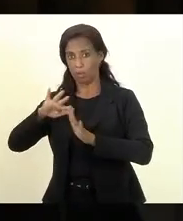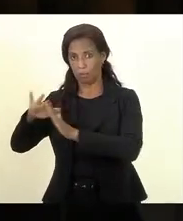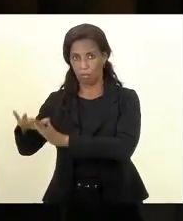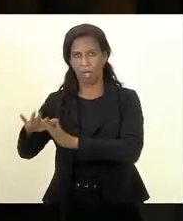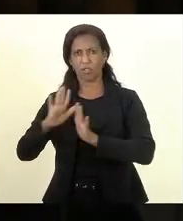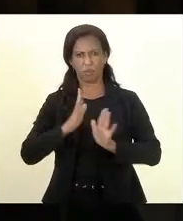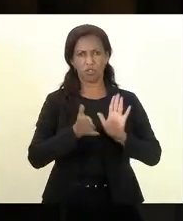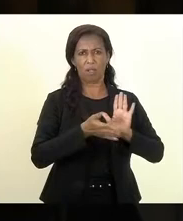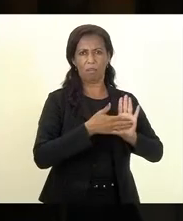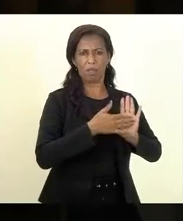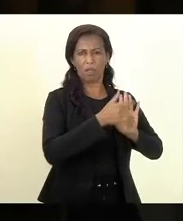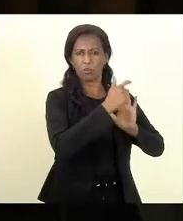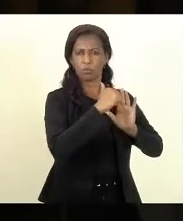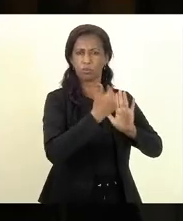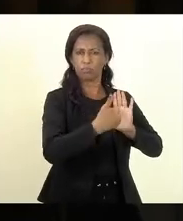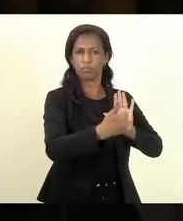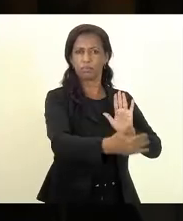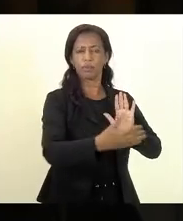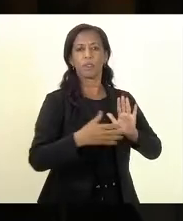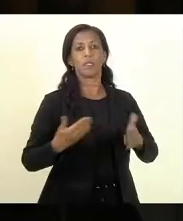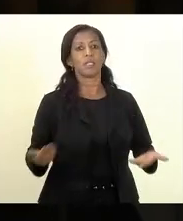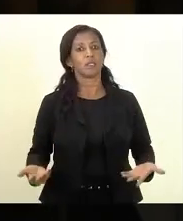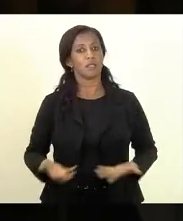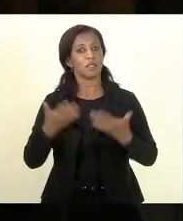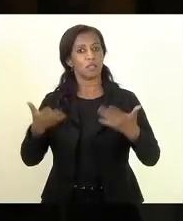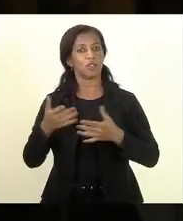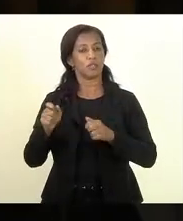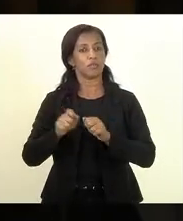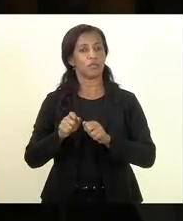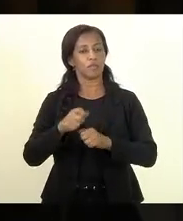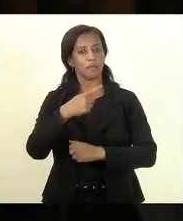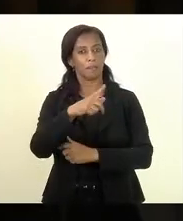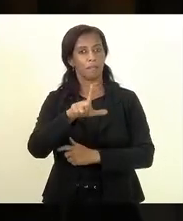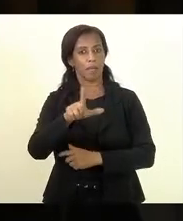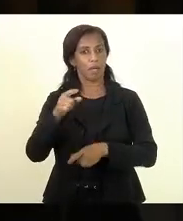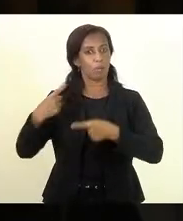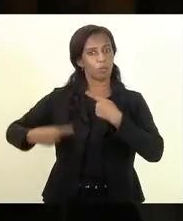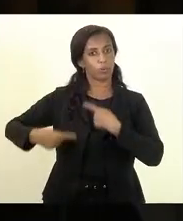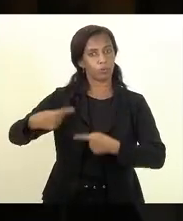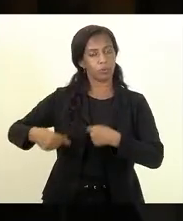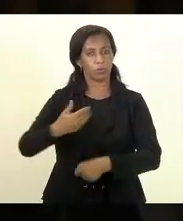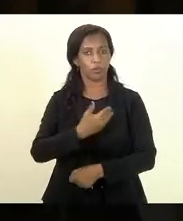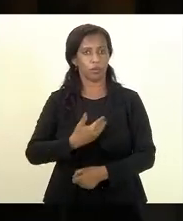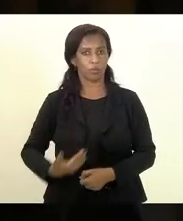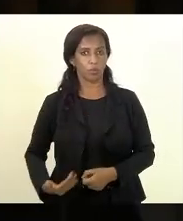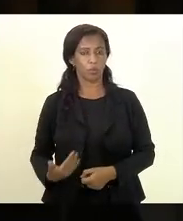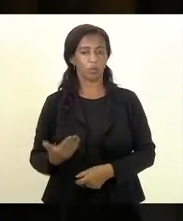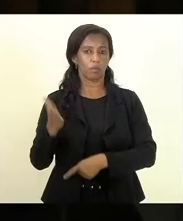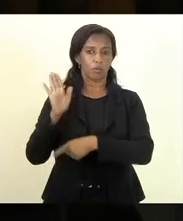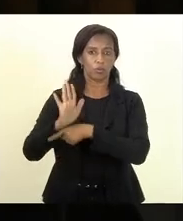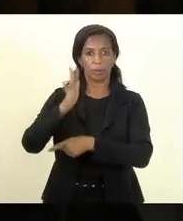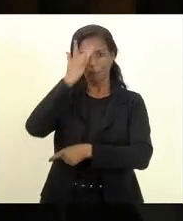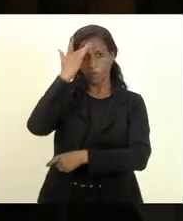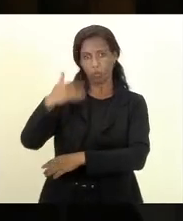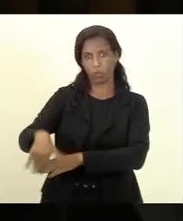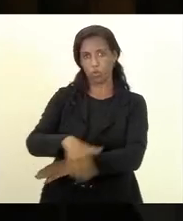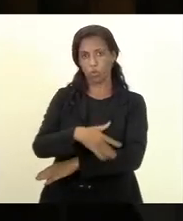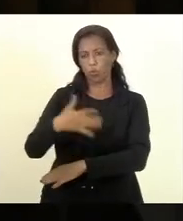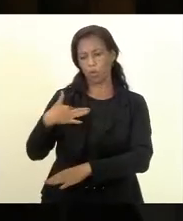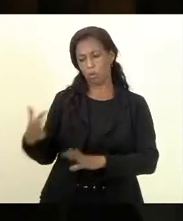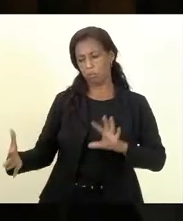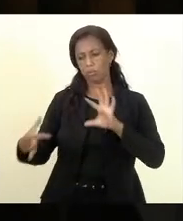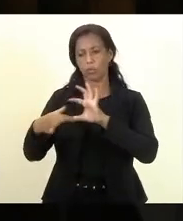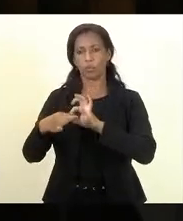por vários mandatos e que tinha tomado a iniciativa de construir um projeto que instituiu uma política pública para a população em situação de rua, e eu me associei ao